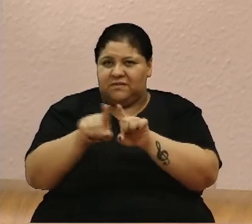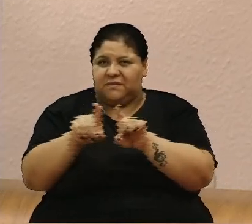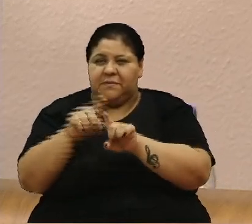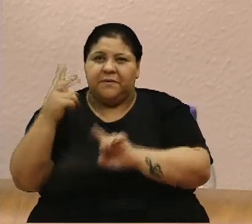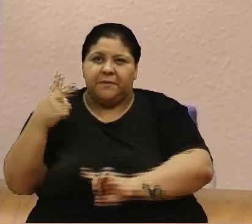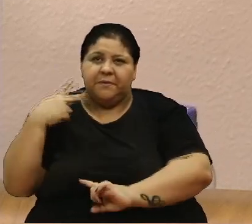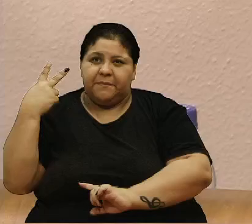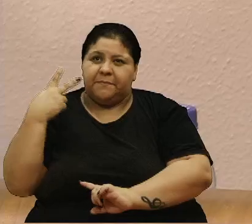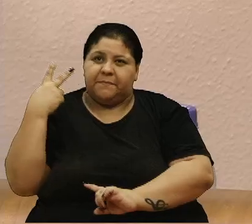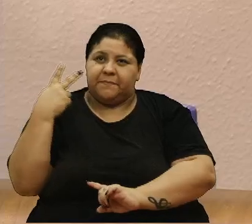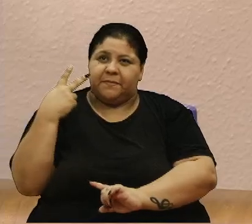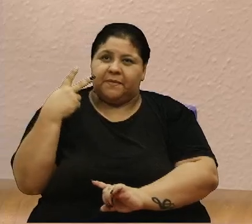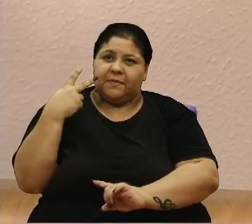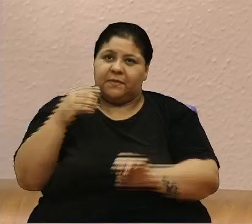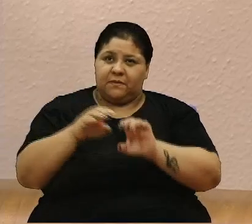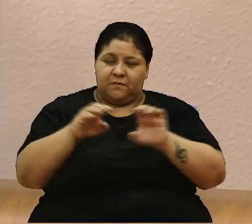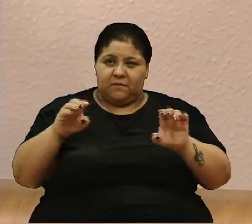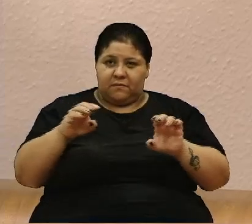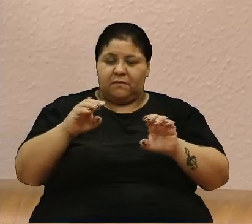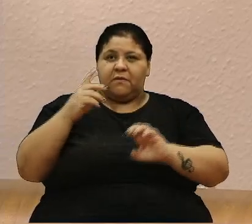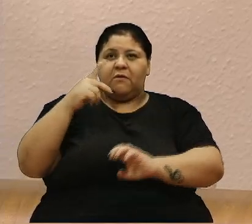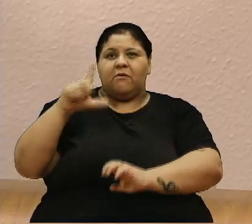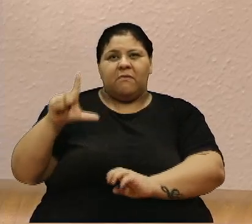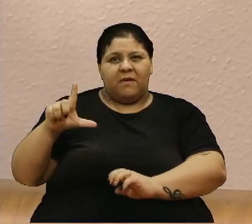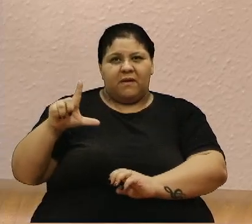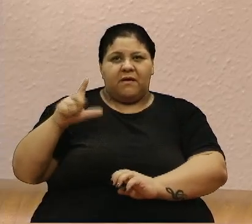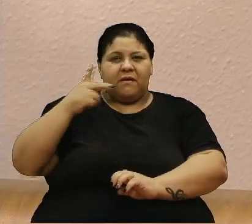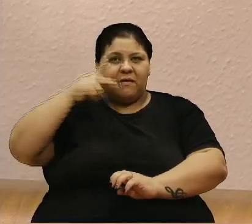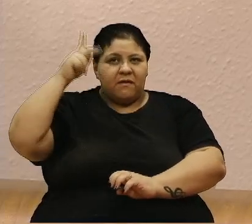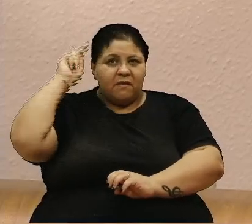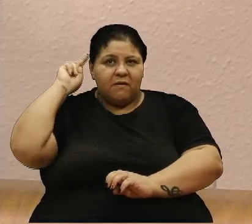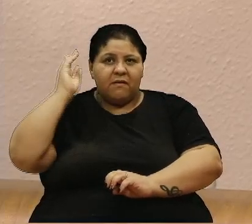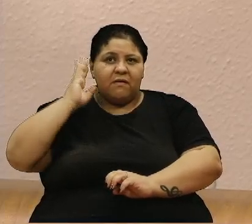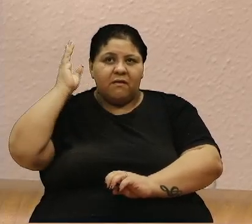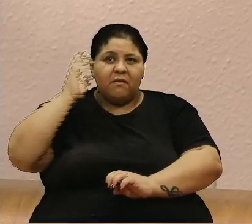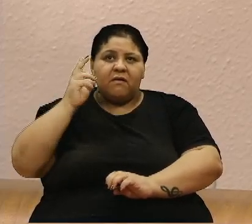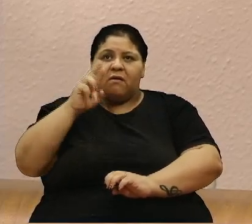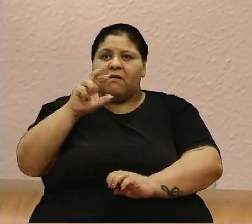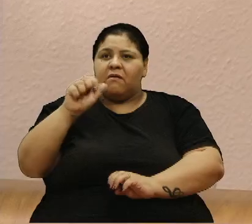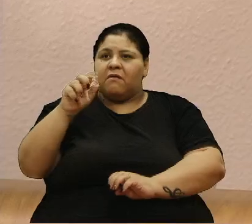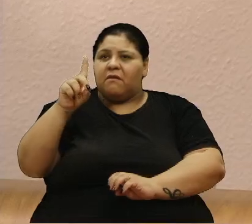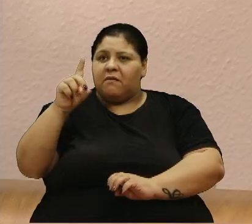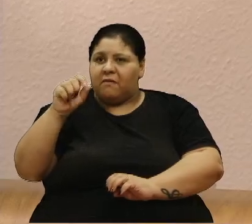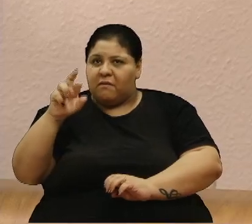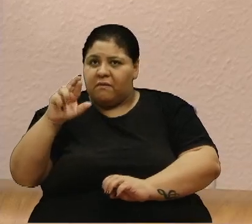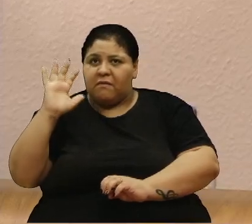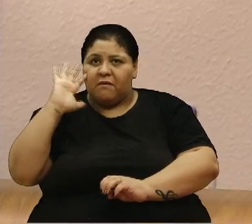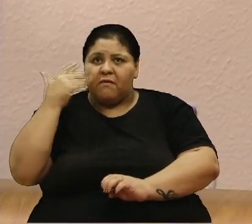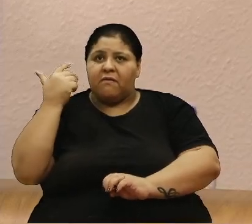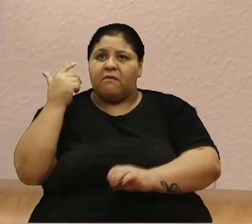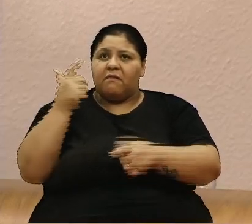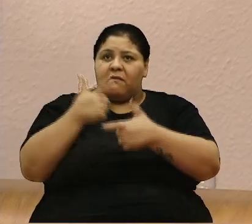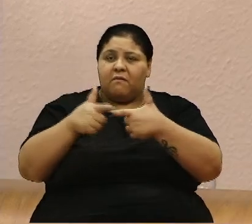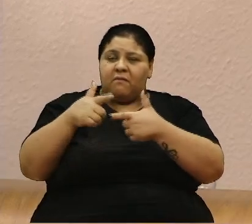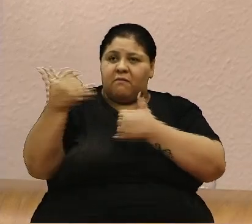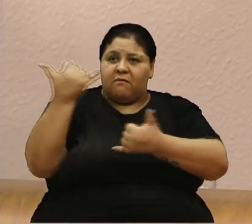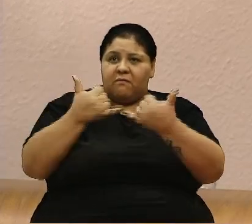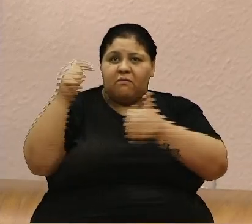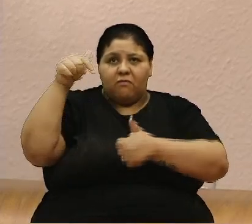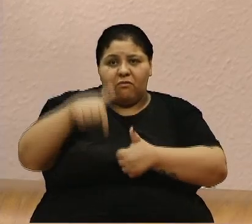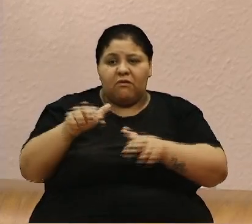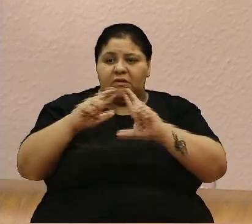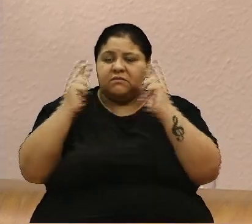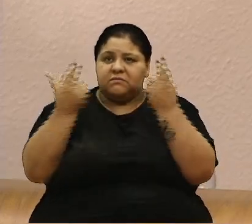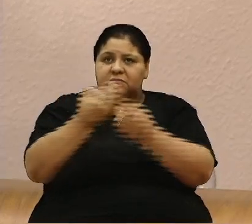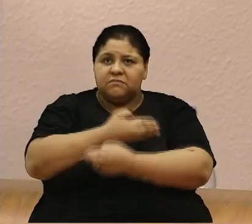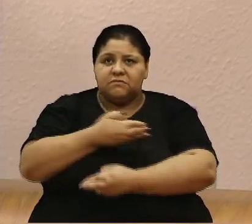da bancada do PL trouxeram, o vereador Iago, a vereadora Daiane, sobre os radares, que houve sim um problema na informação, nós estávamos aqui na audiência